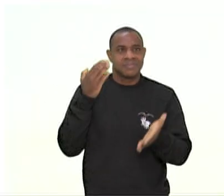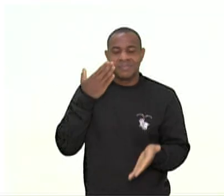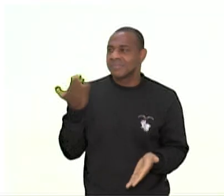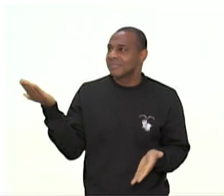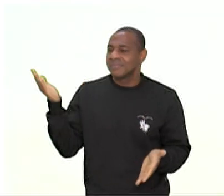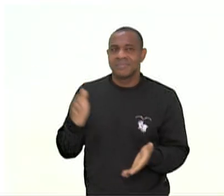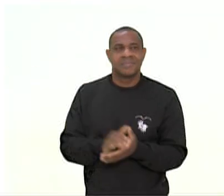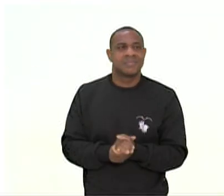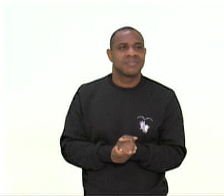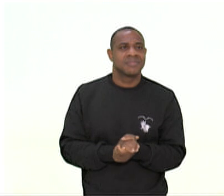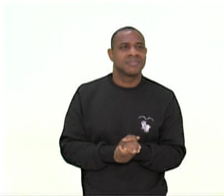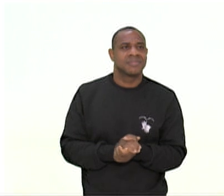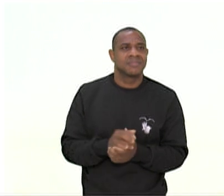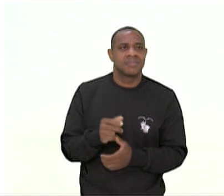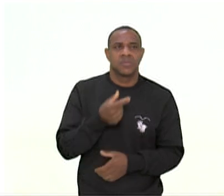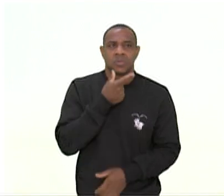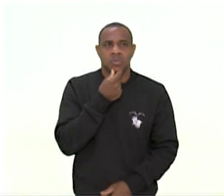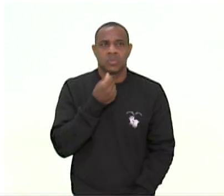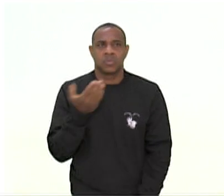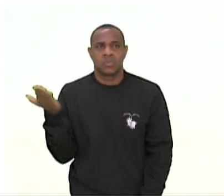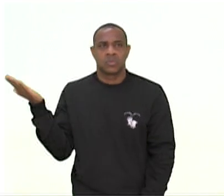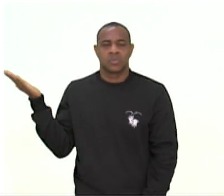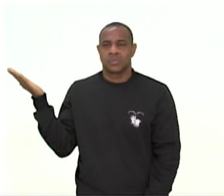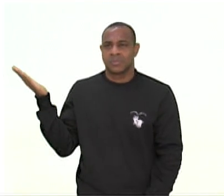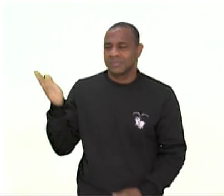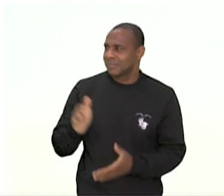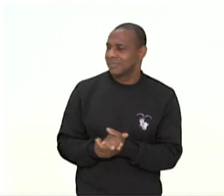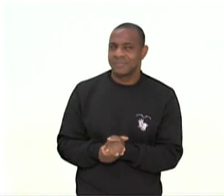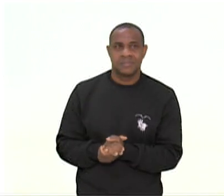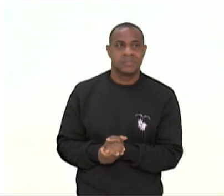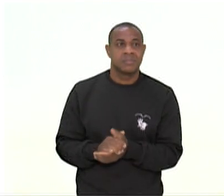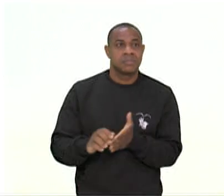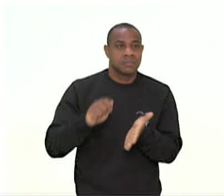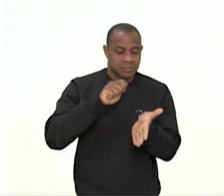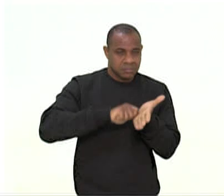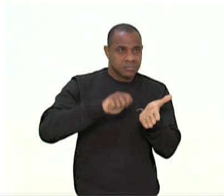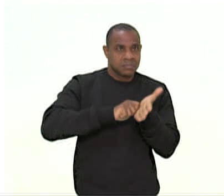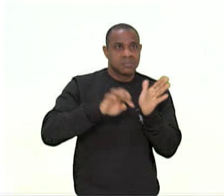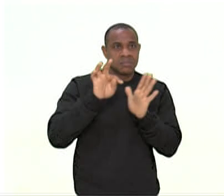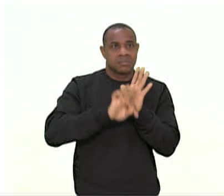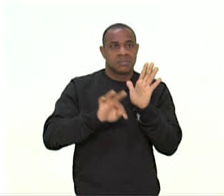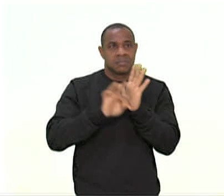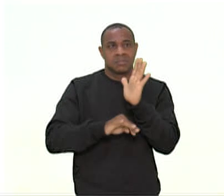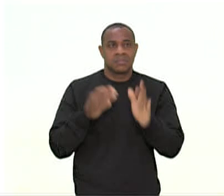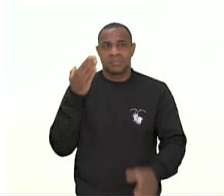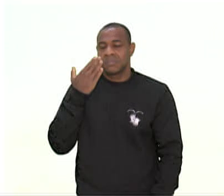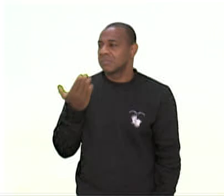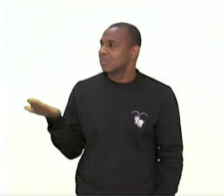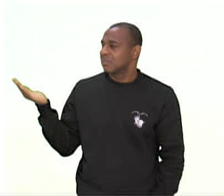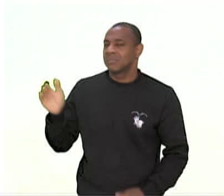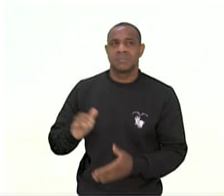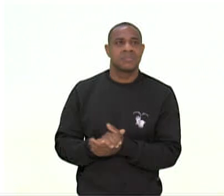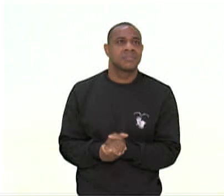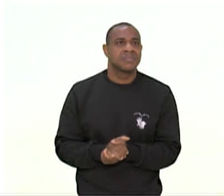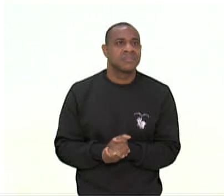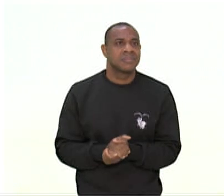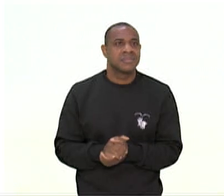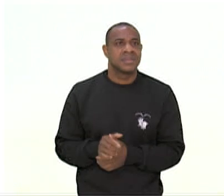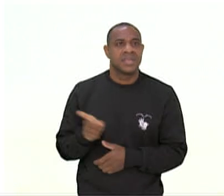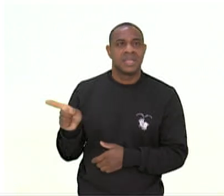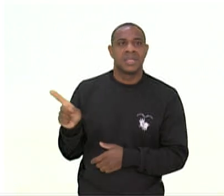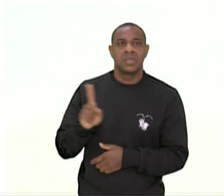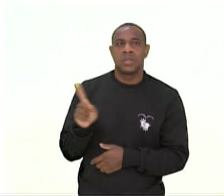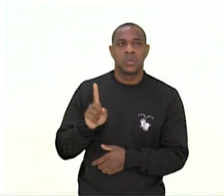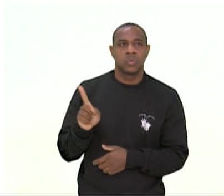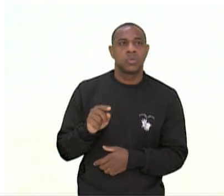é o Gianfrancesco Guarnieri. E ele escreveu o próximo texto que nós vamos ler. Eles não usam black